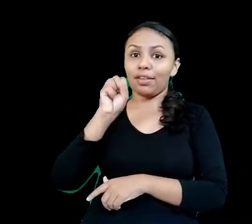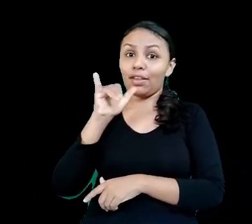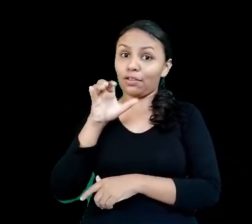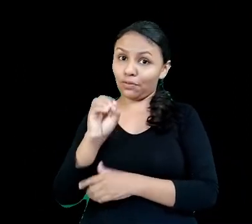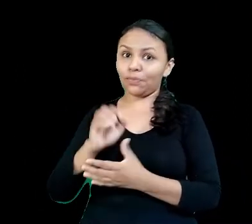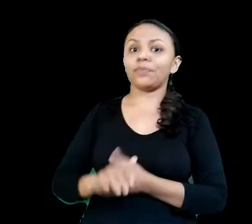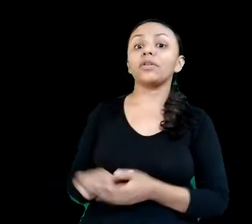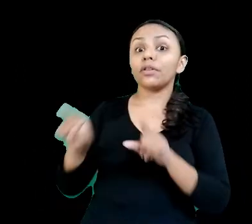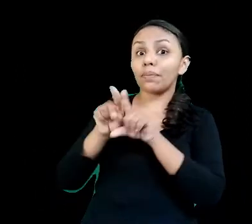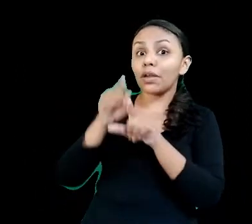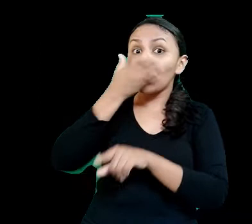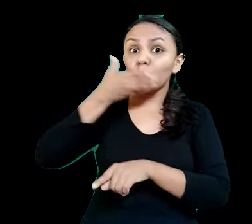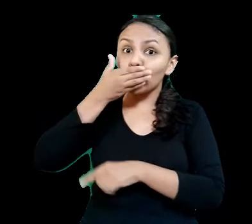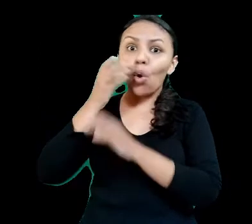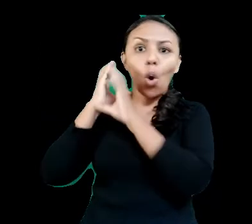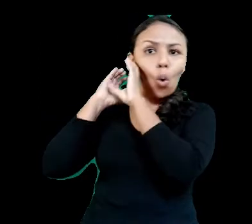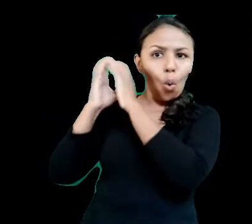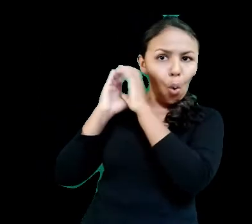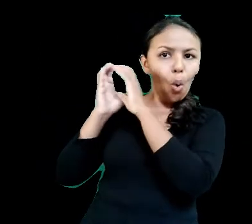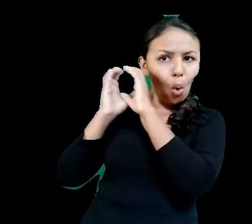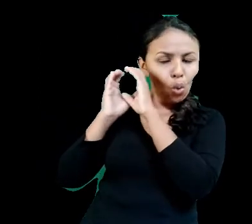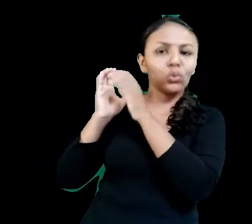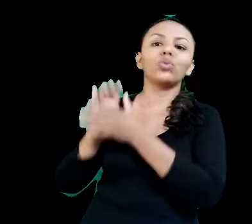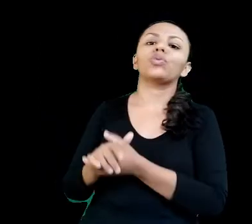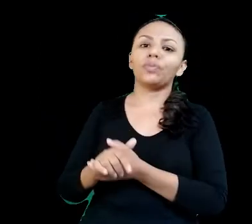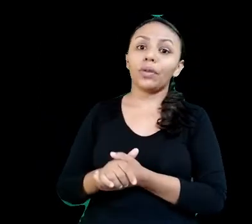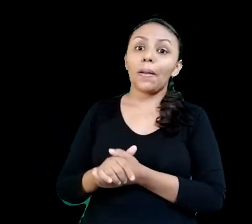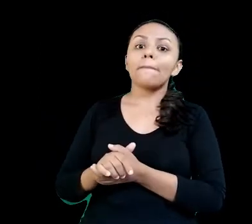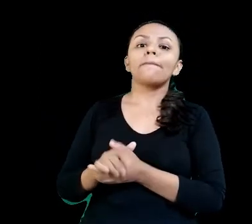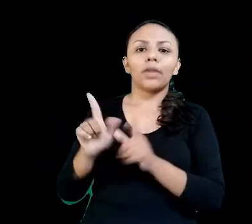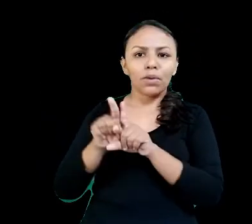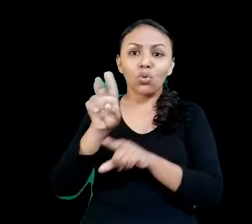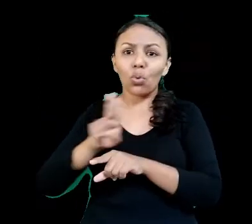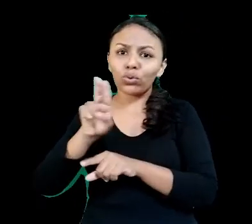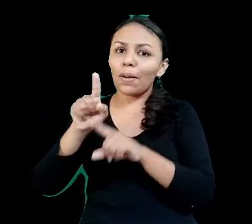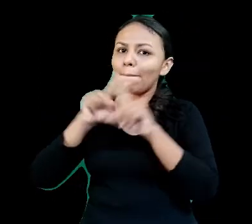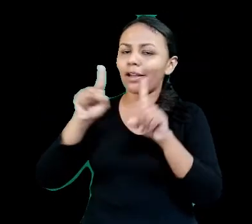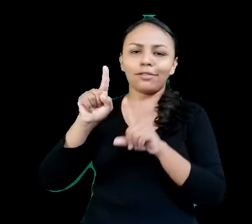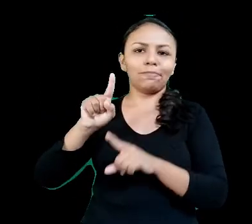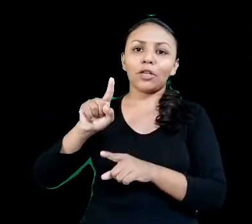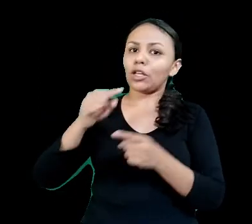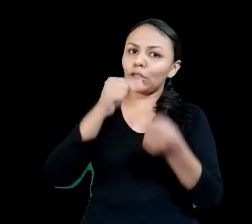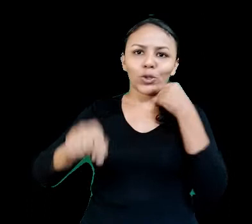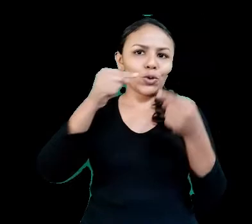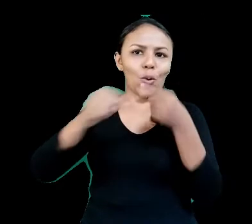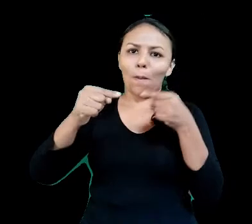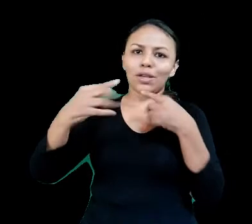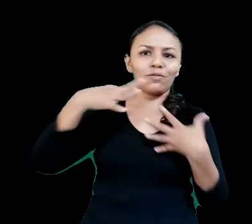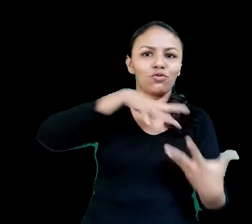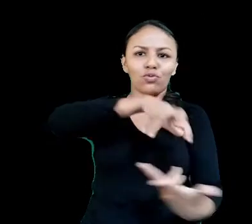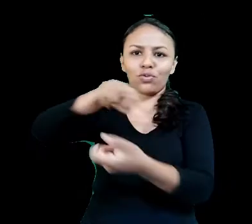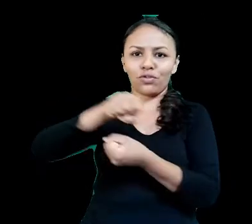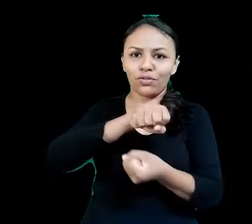também tem sido utilizado, apesar da produção do açúcar de coco não ser uma atividade sustentável. E aqui a gente destaca